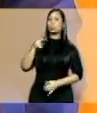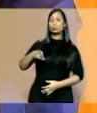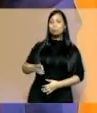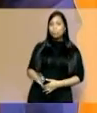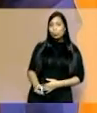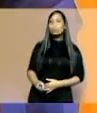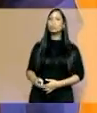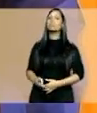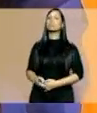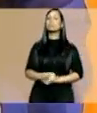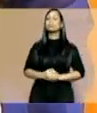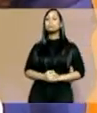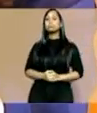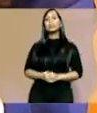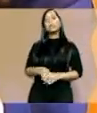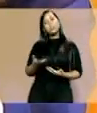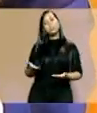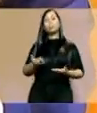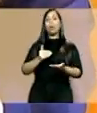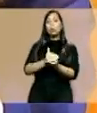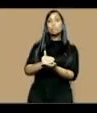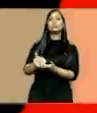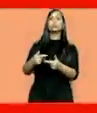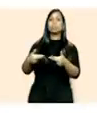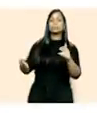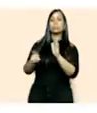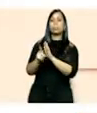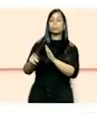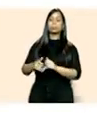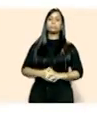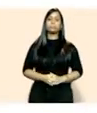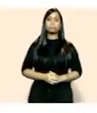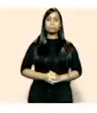da legislação e tomar as providências legais.